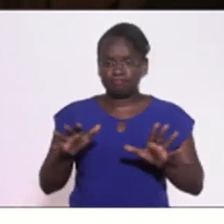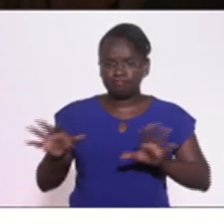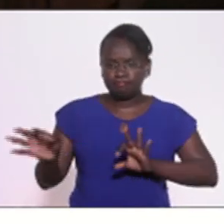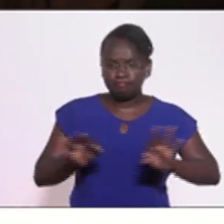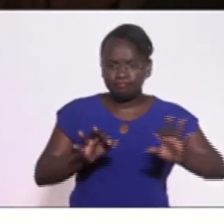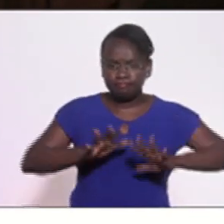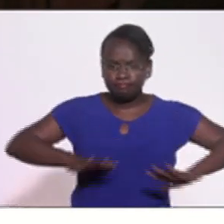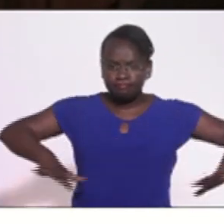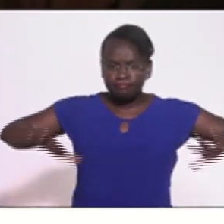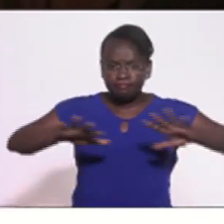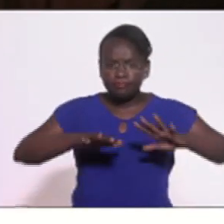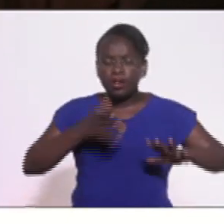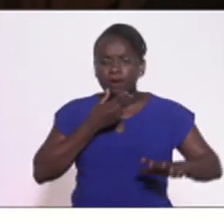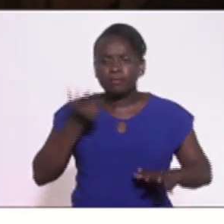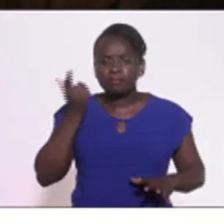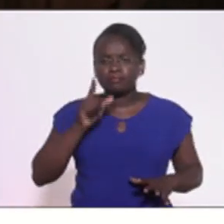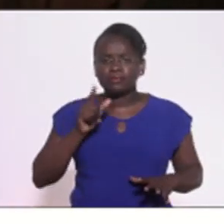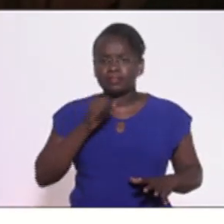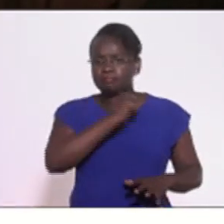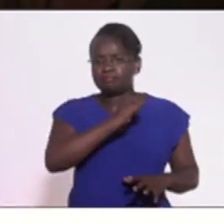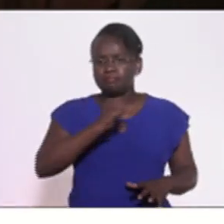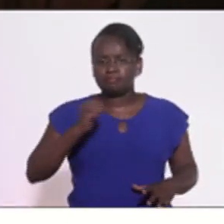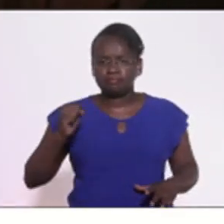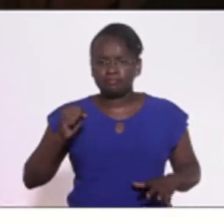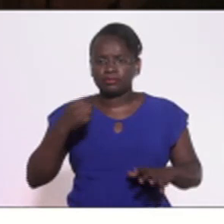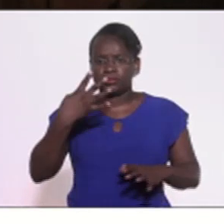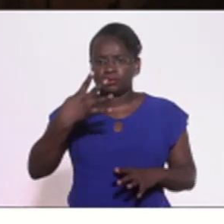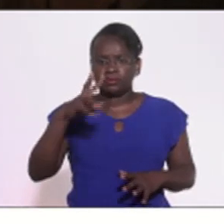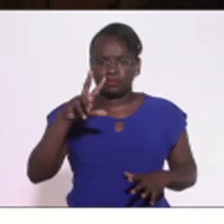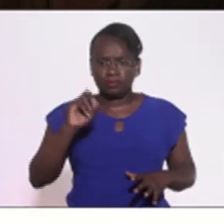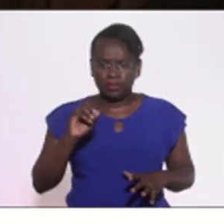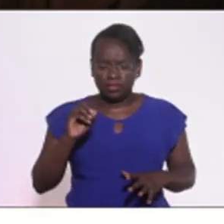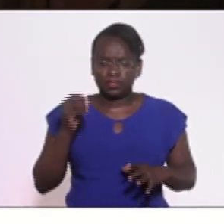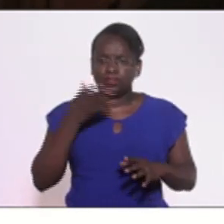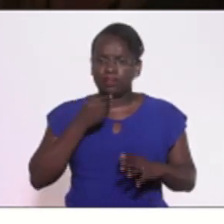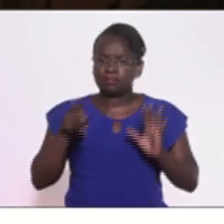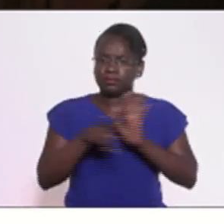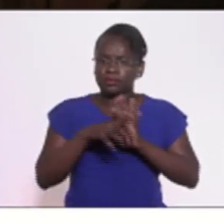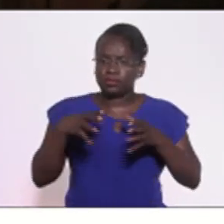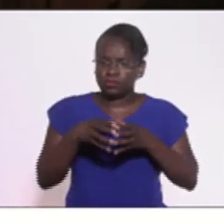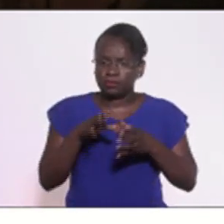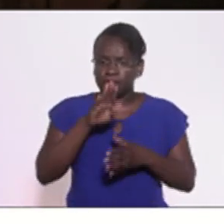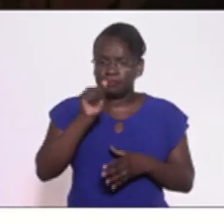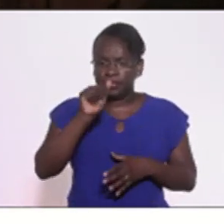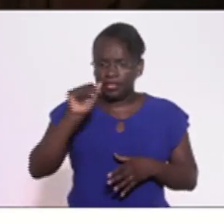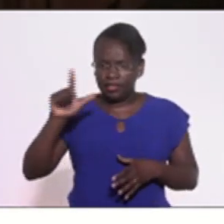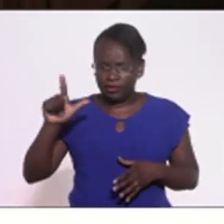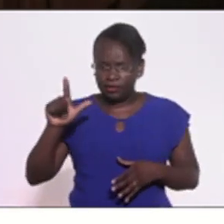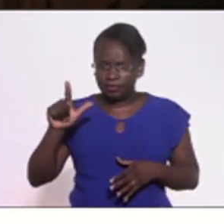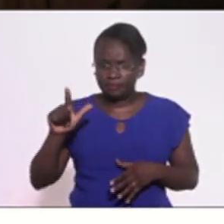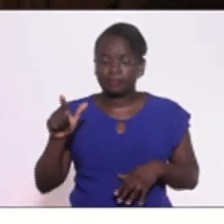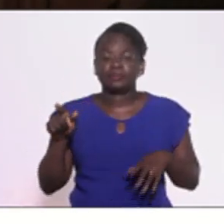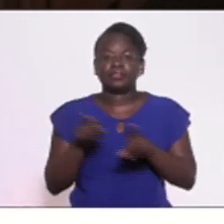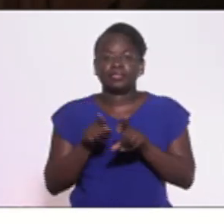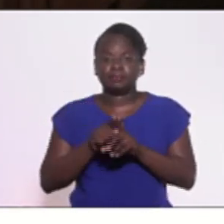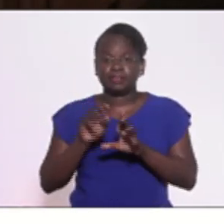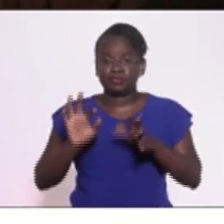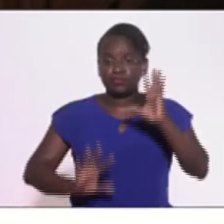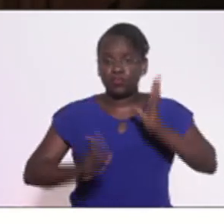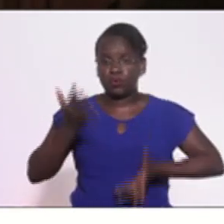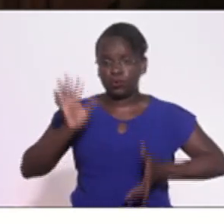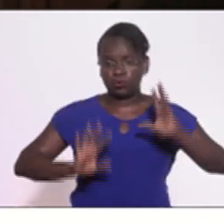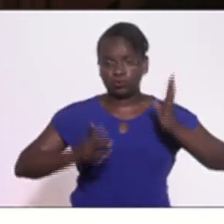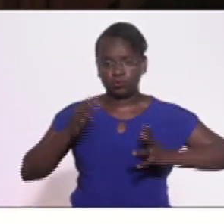final das contas ele conseguiu, Elias, matar 450 profetas do Baal e colocar